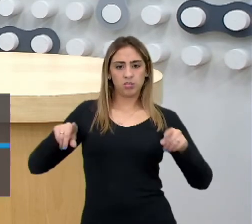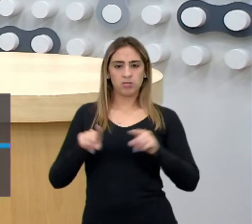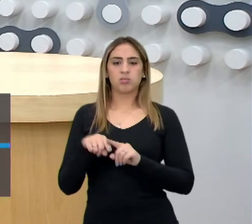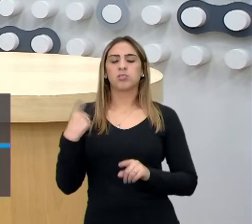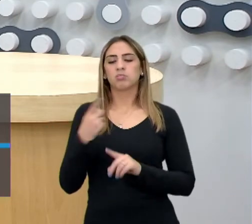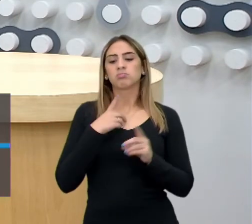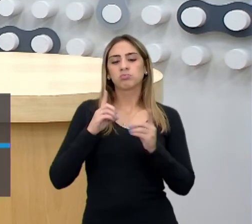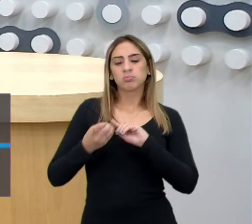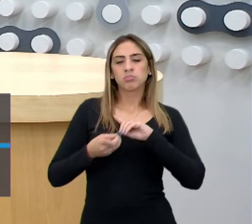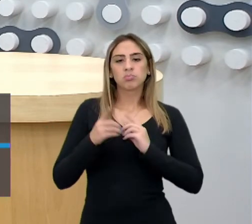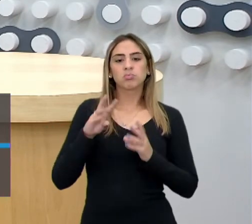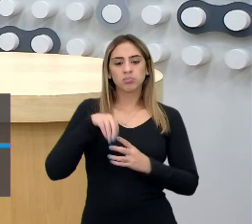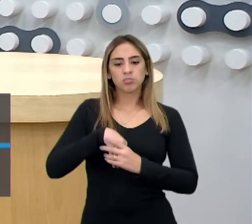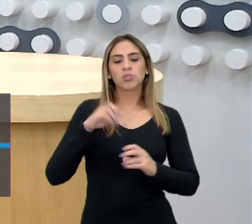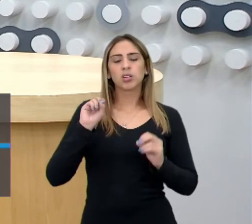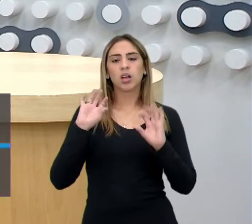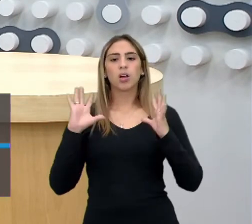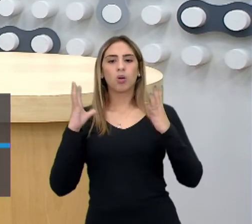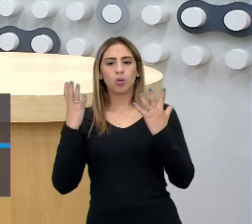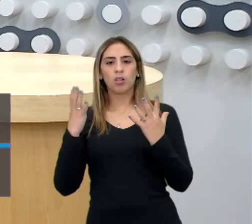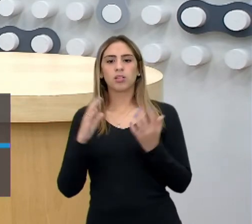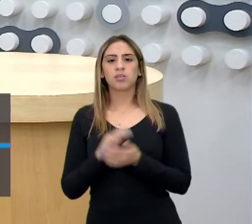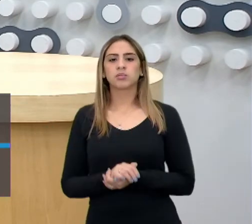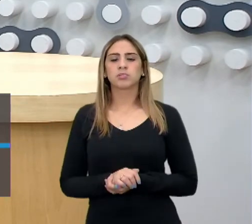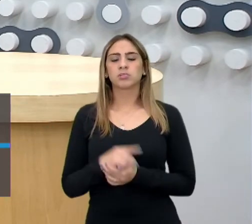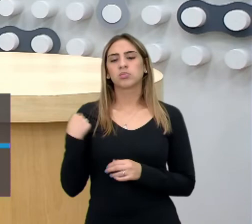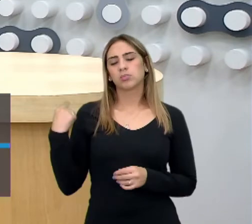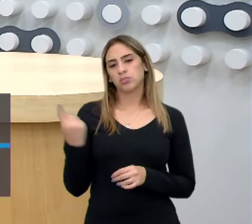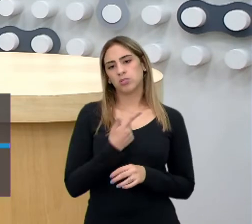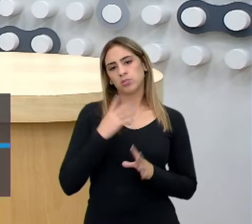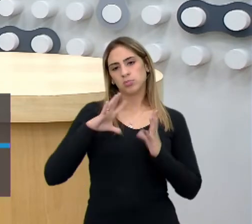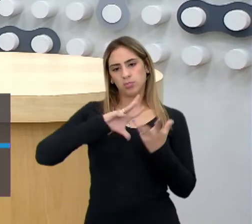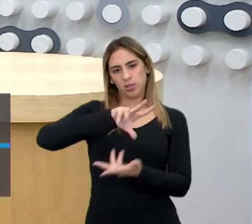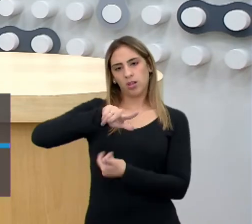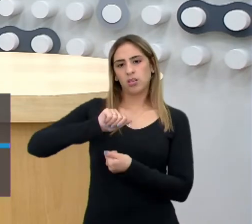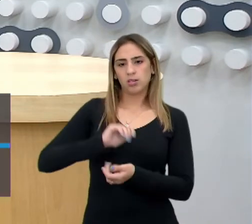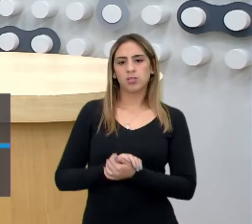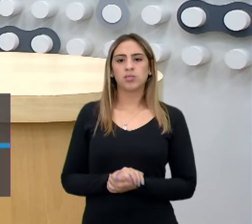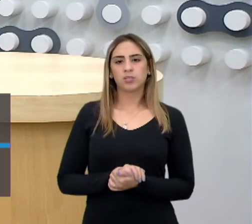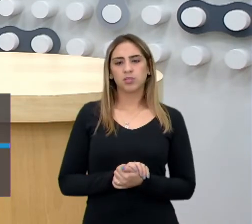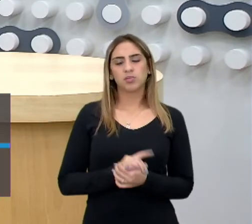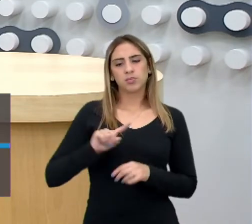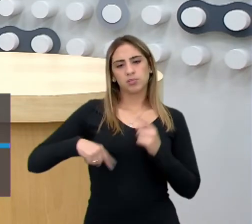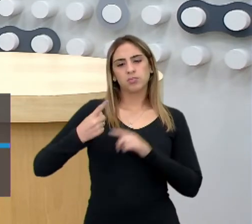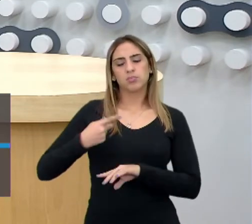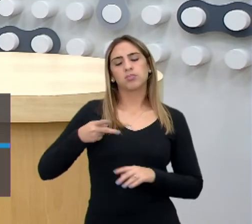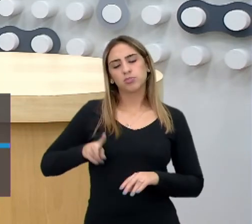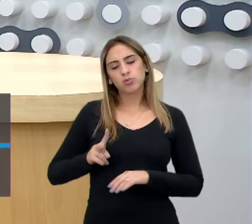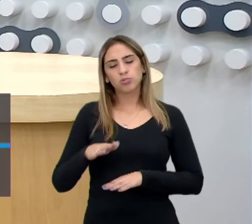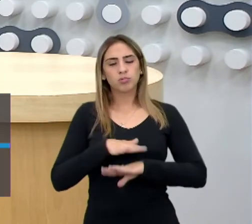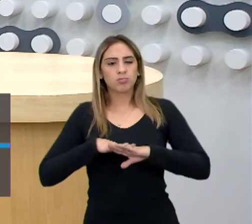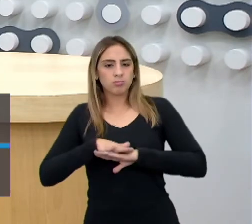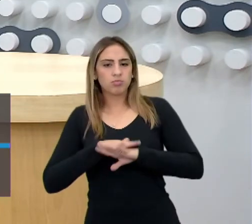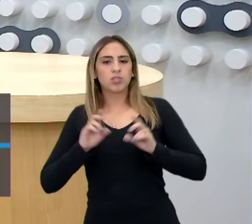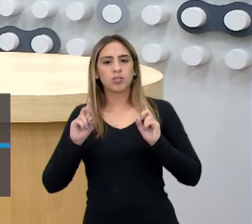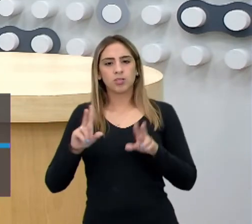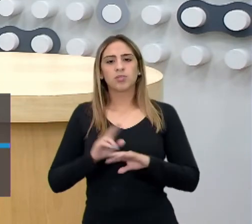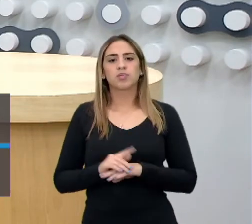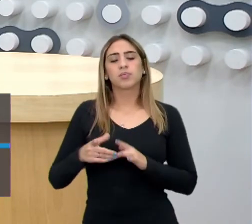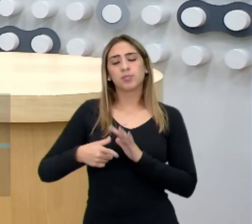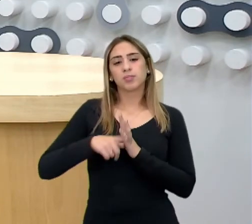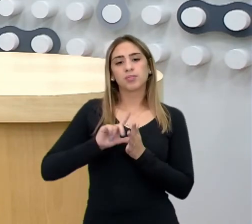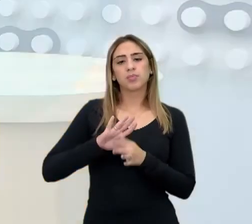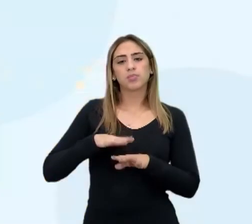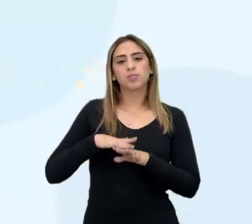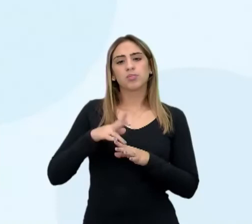dessas dinâmicas internas que acontecem no nosso planeta, né? E aí na próxima aula a gente vai dar continuidade a essa aula. Mas antes,